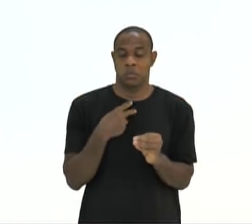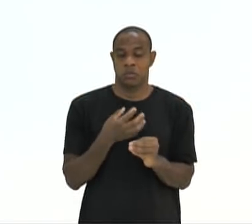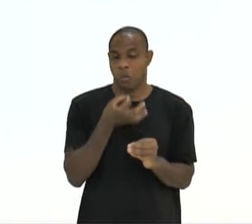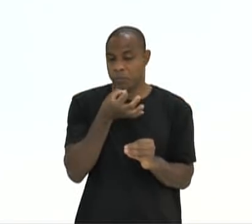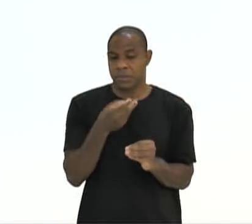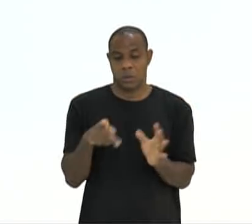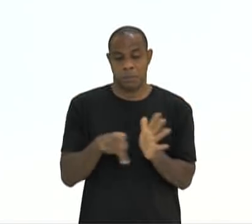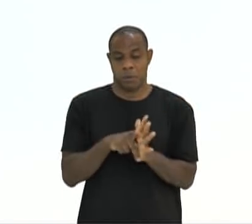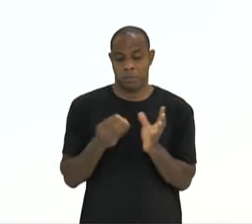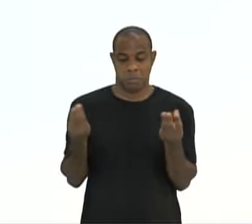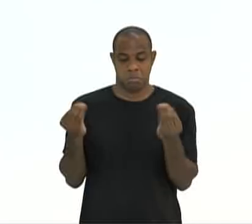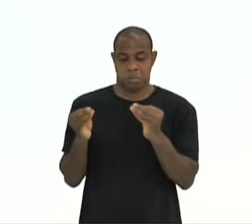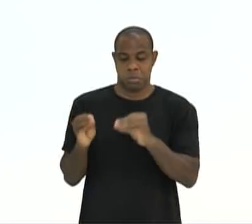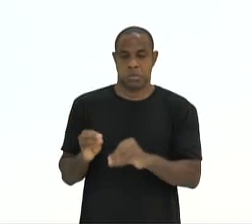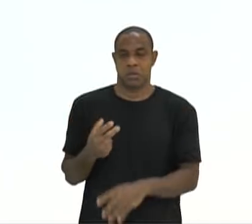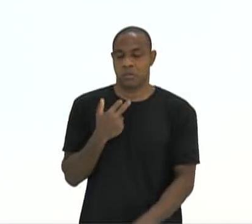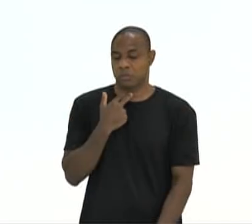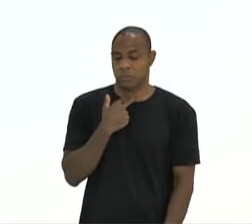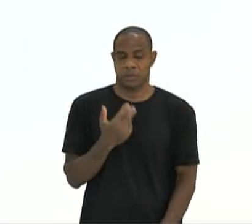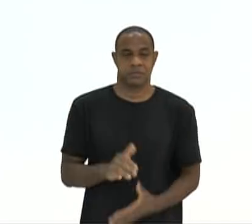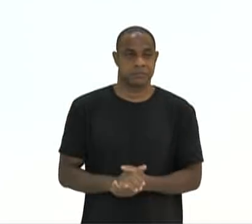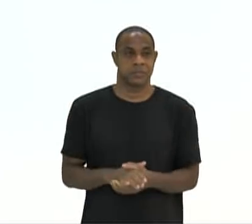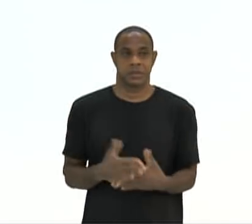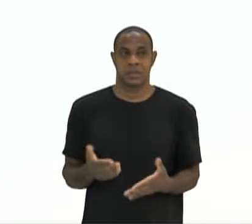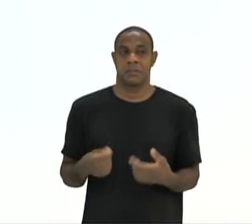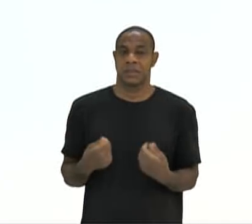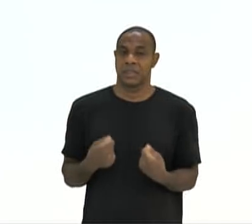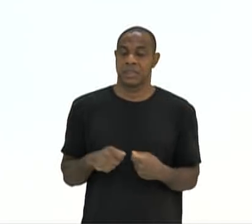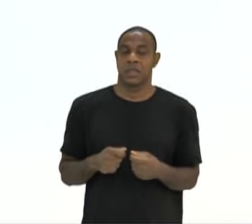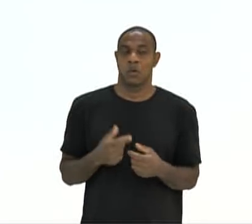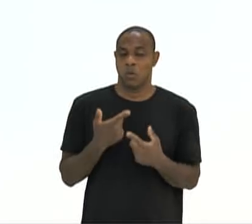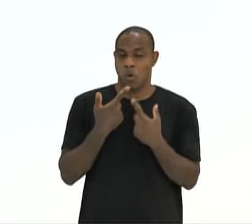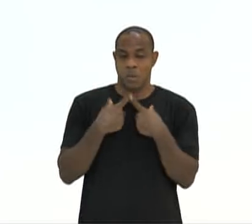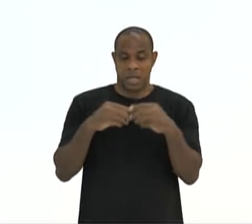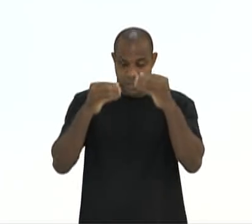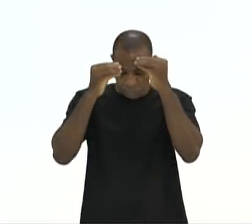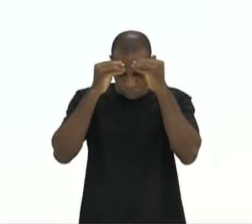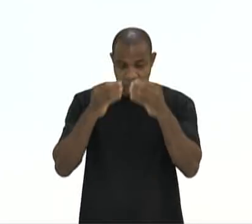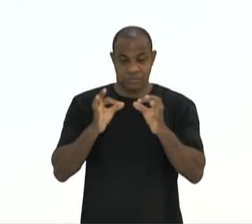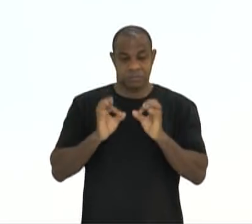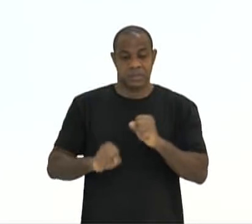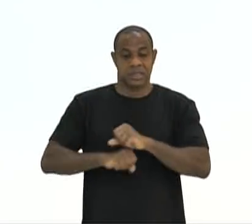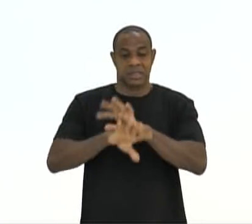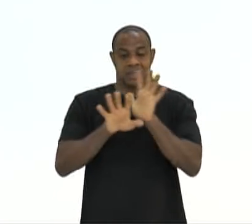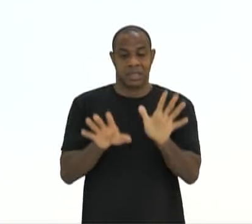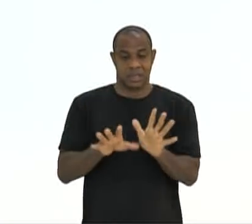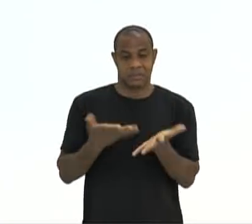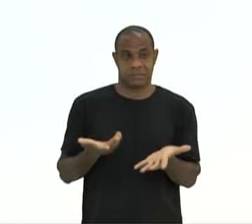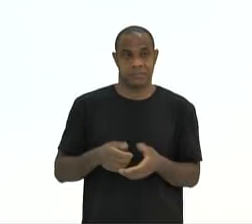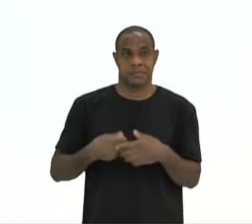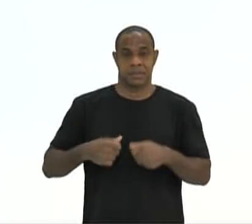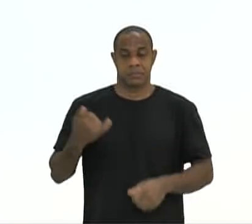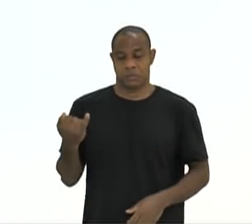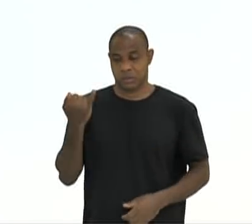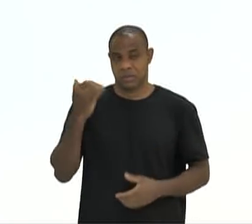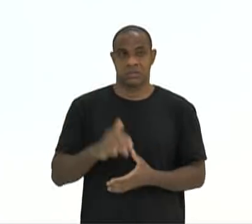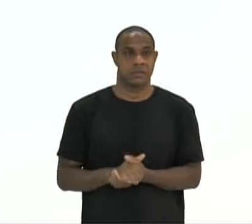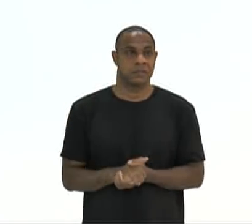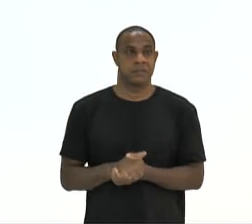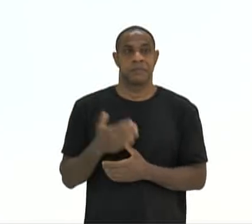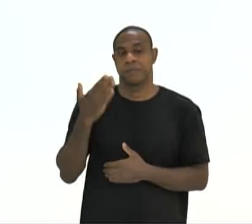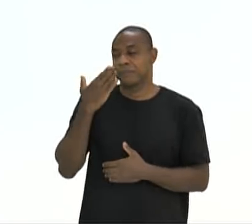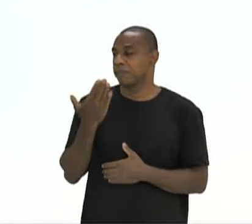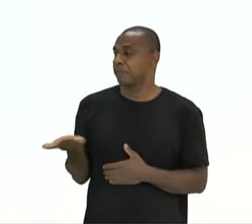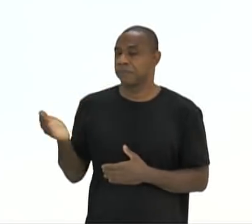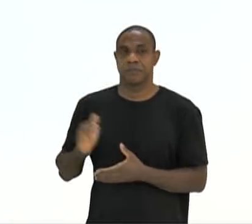emitir julgamento de valor. Tem que ter, então, uma linguagem objetiva, certo? Não pode ser subjetiva, ok?